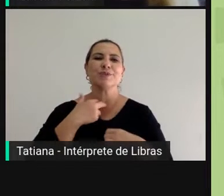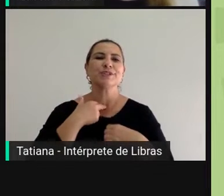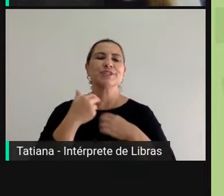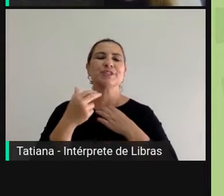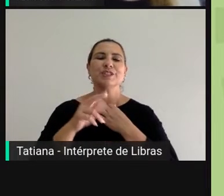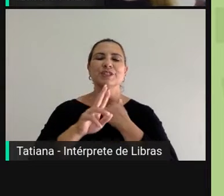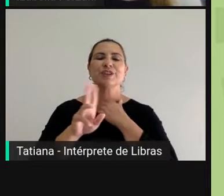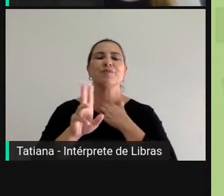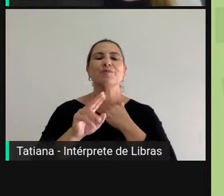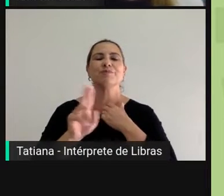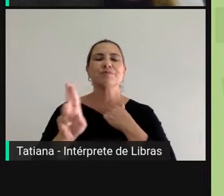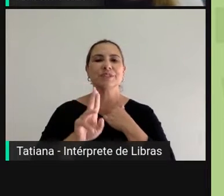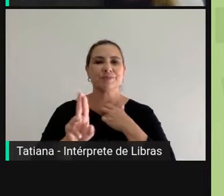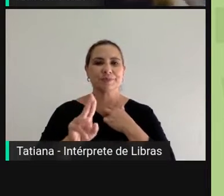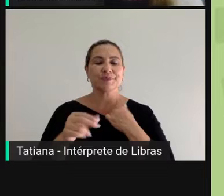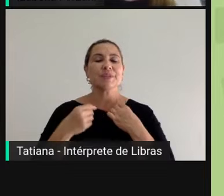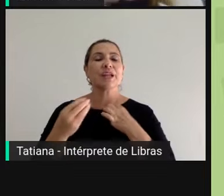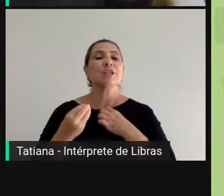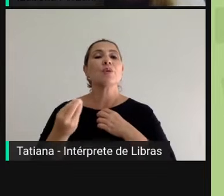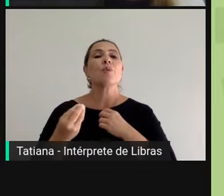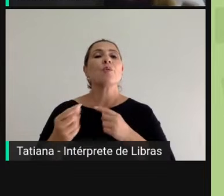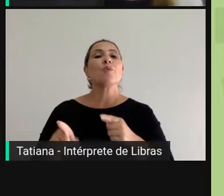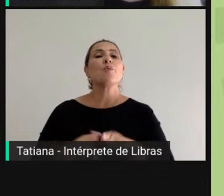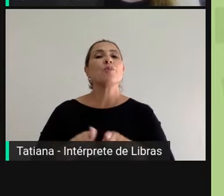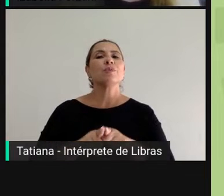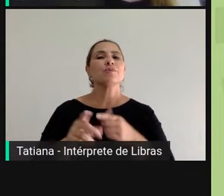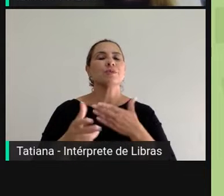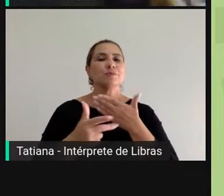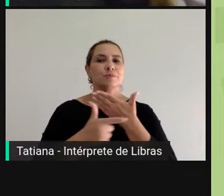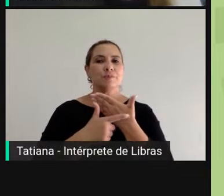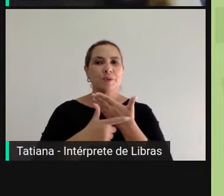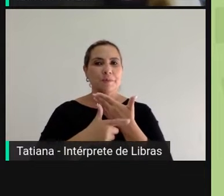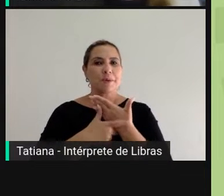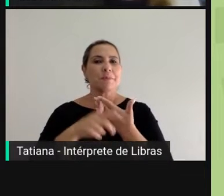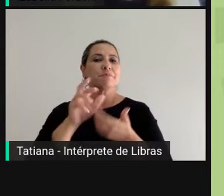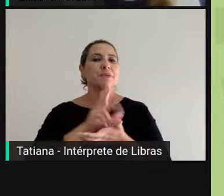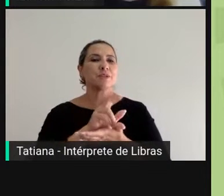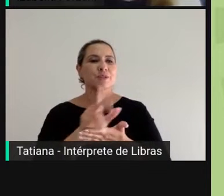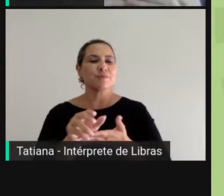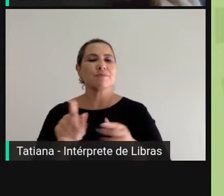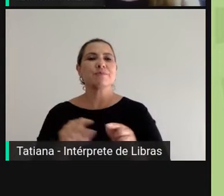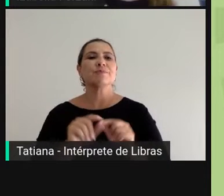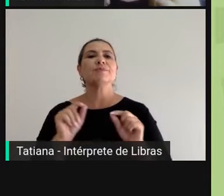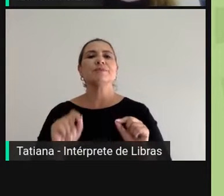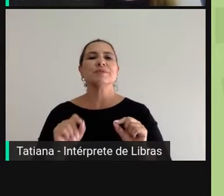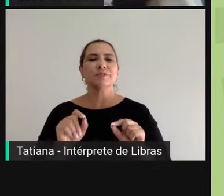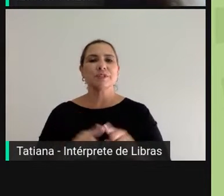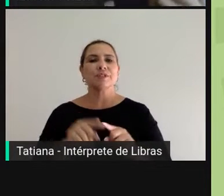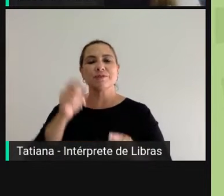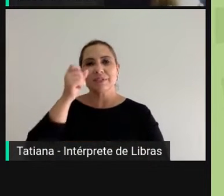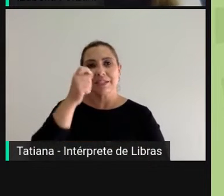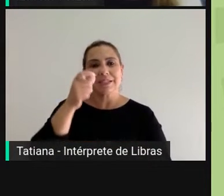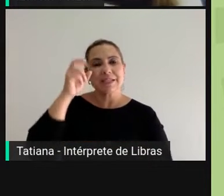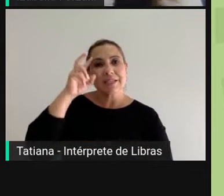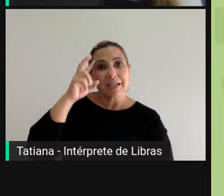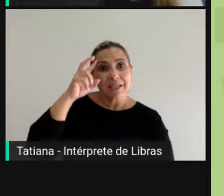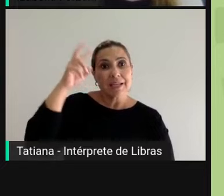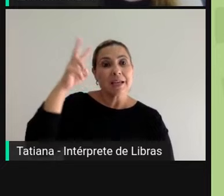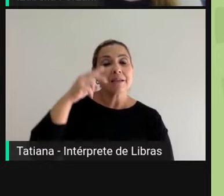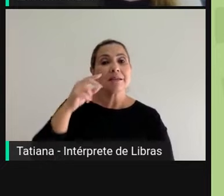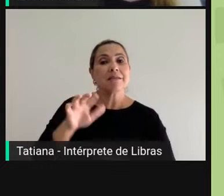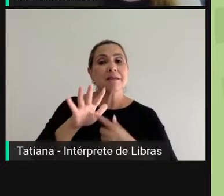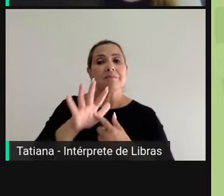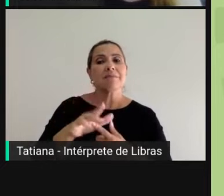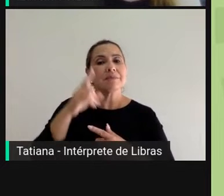para mostrar como essa questão dos papéis sociais, ela é diversa. Mesmo quando você tem a ideia de representar assuntos